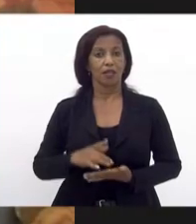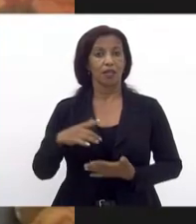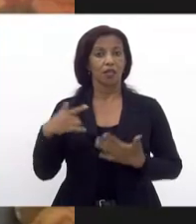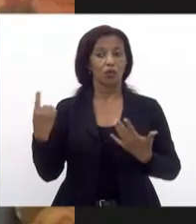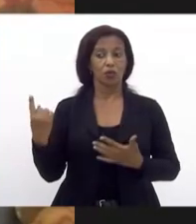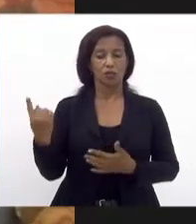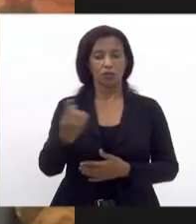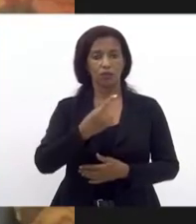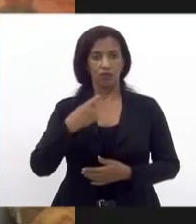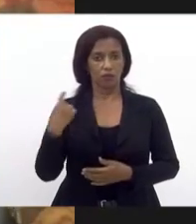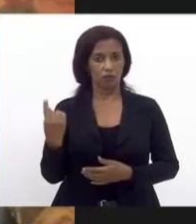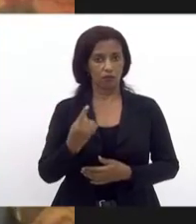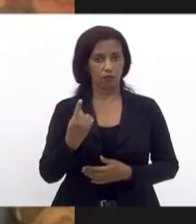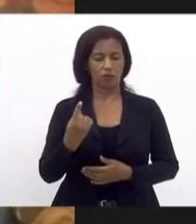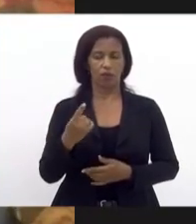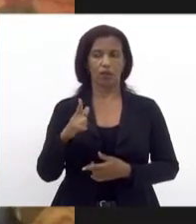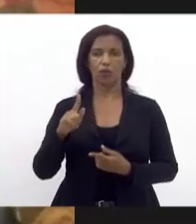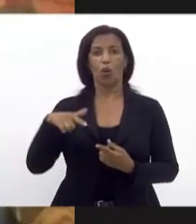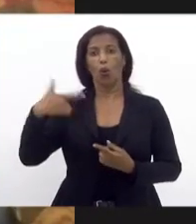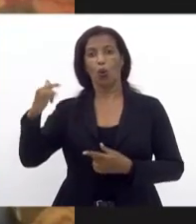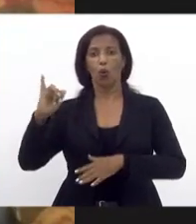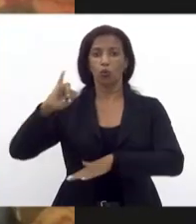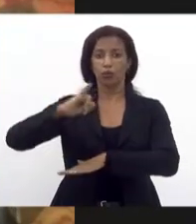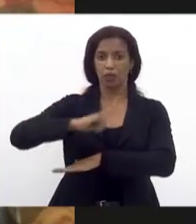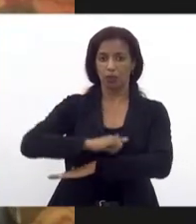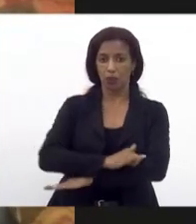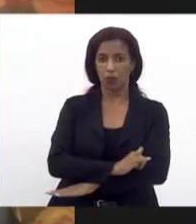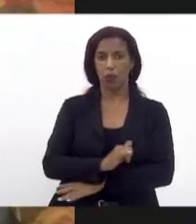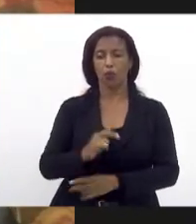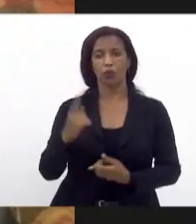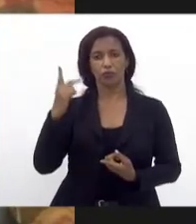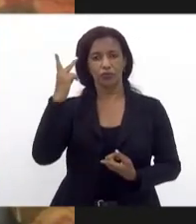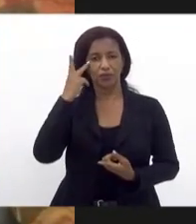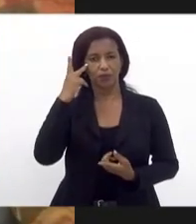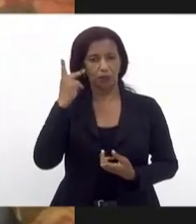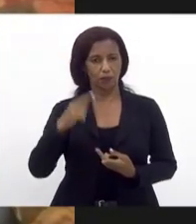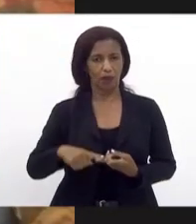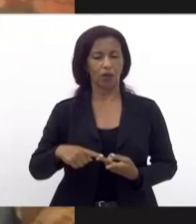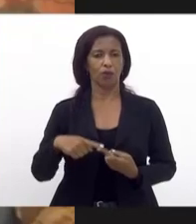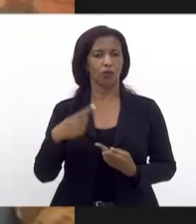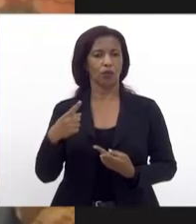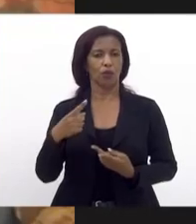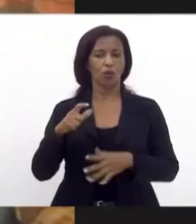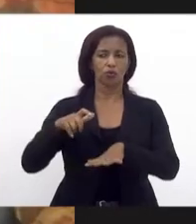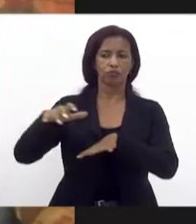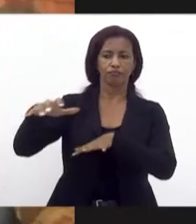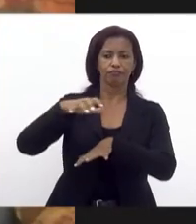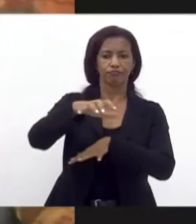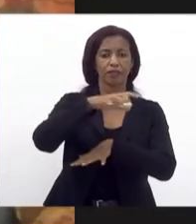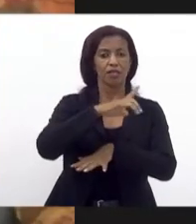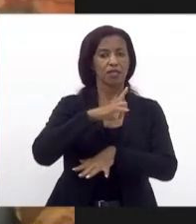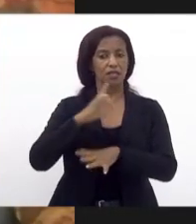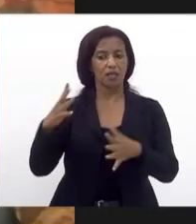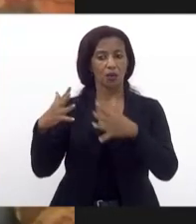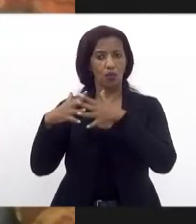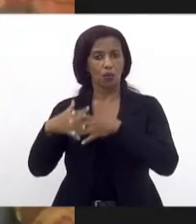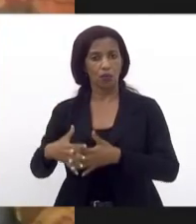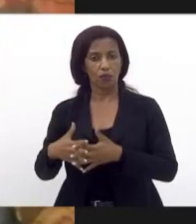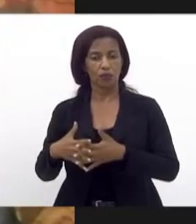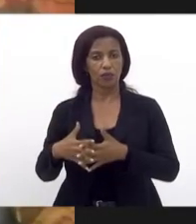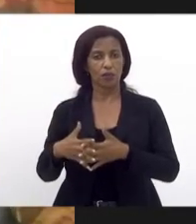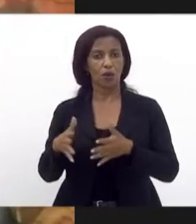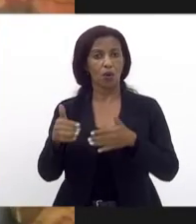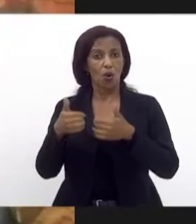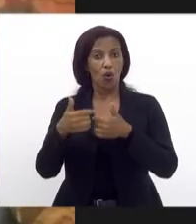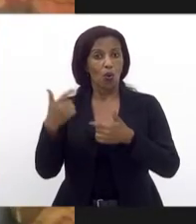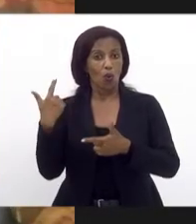envolvendo Congonhas, Campinas, Guarulhos, Santos Dumont, aonde, se der confusão, a grande rota de